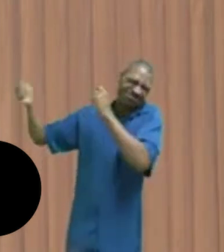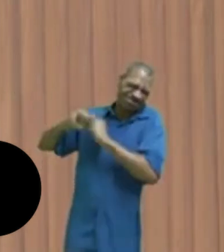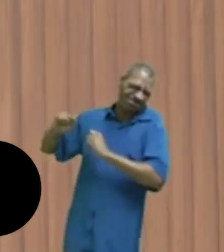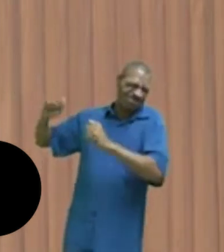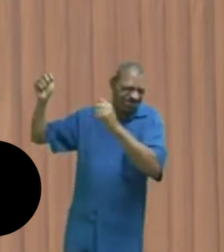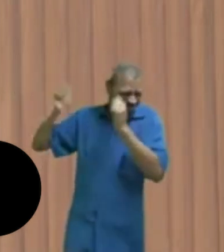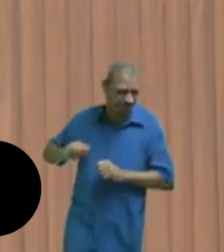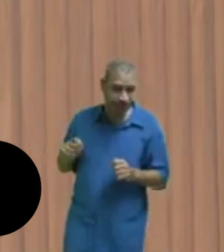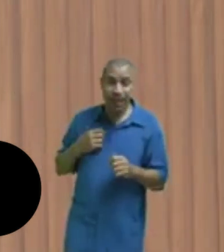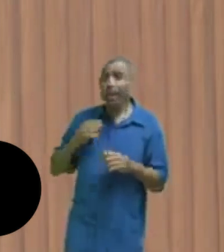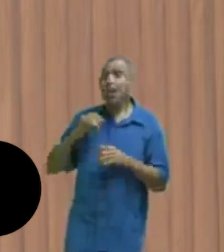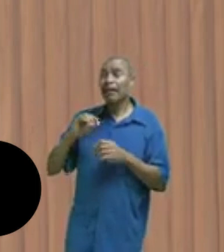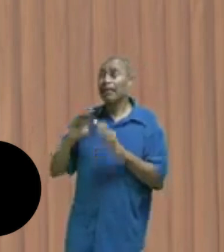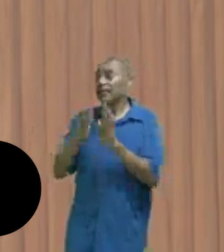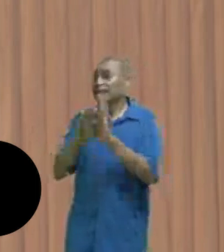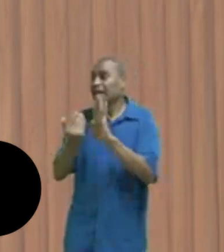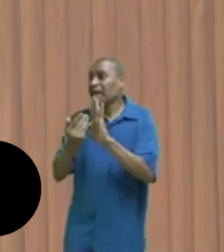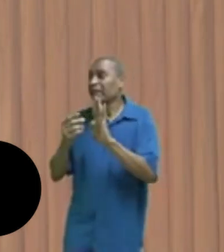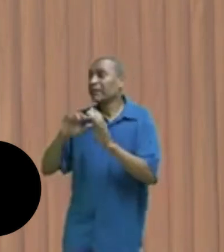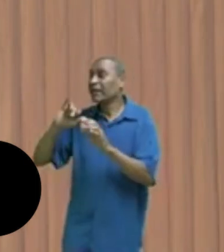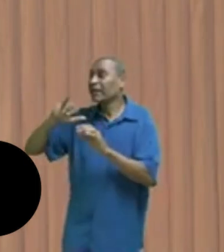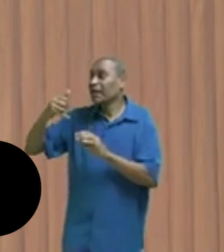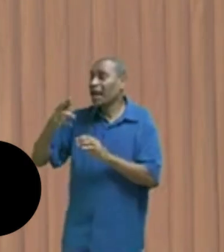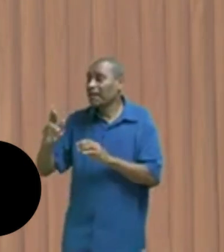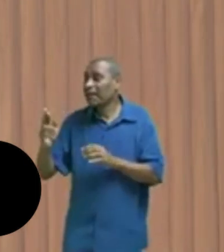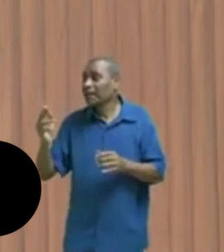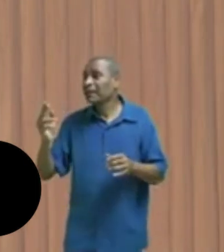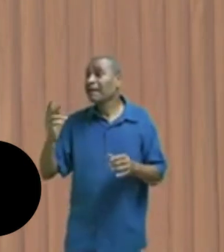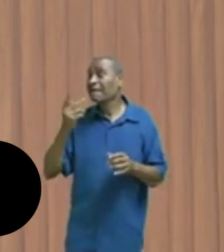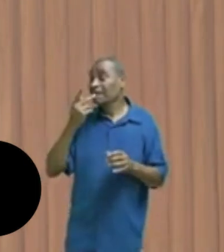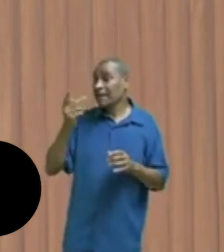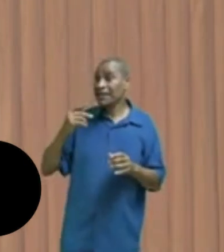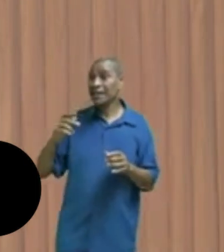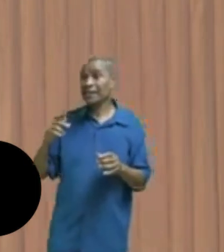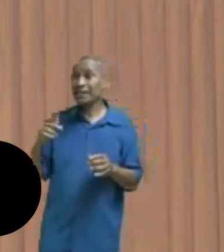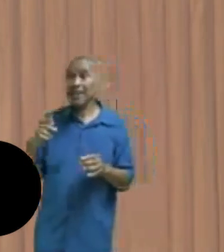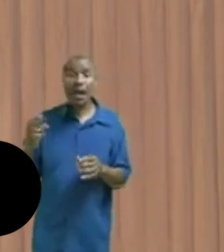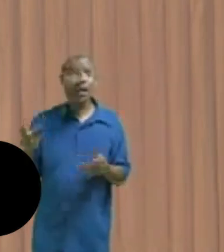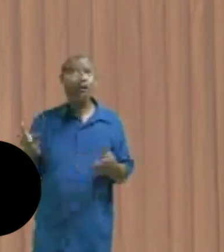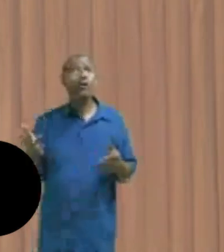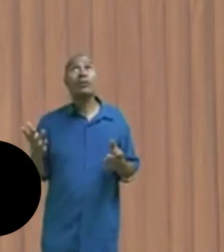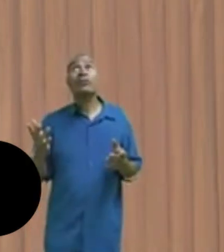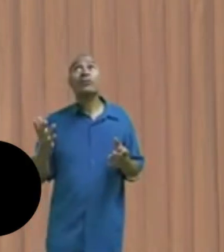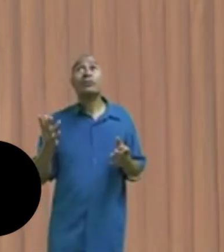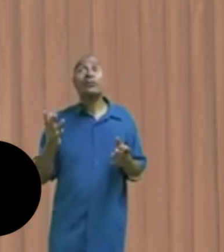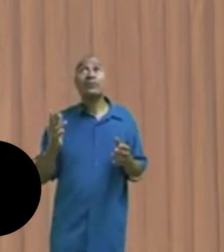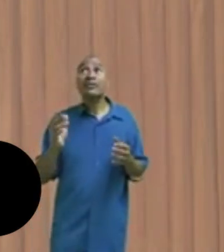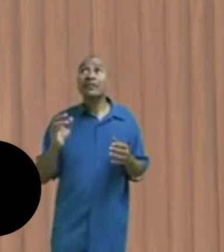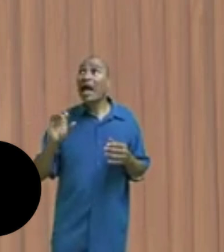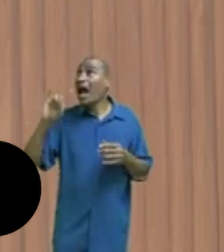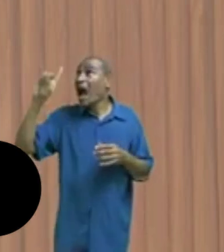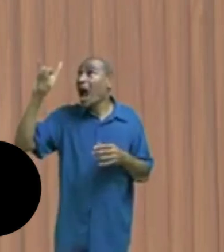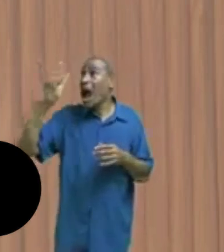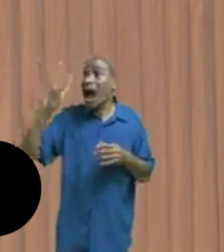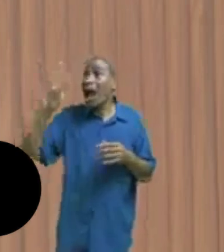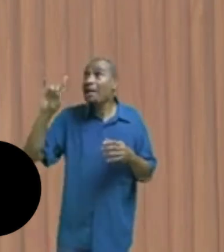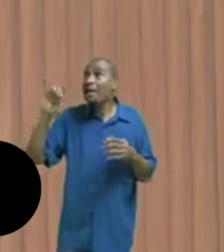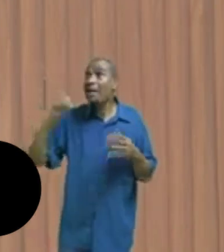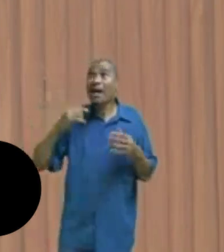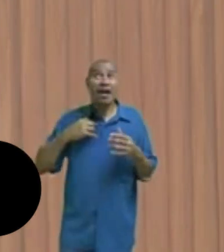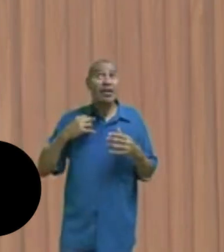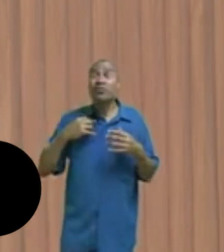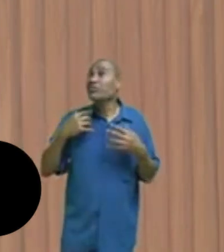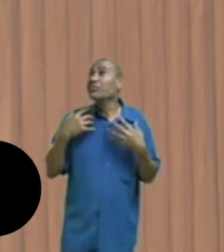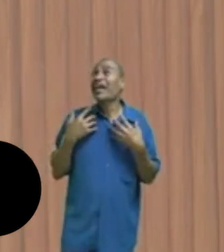momento do livro de Jeremias em que ele diz: a tua misericórdia, Senhor, vai me matar. Eu não estou aguentando